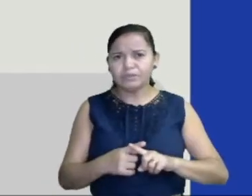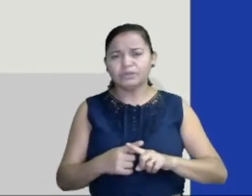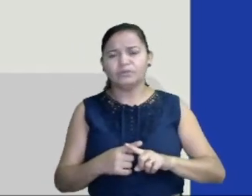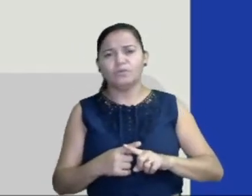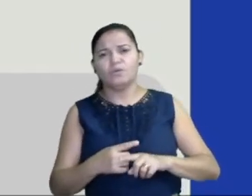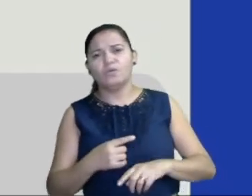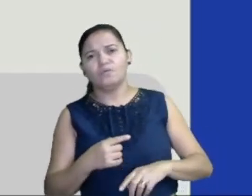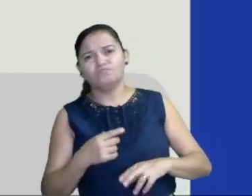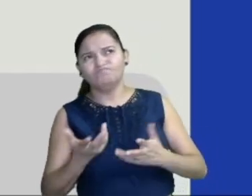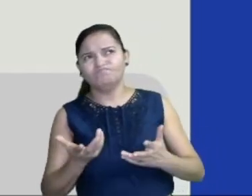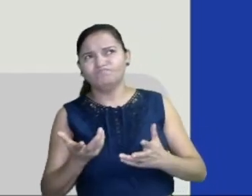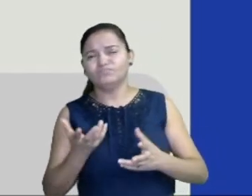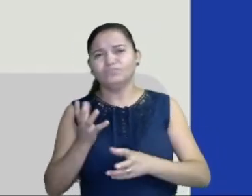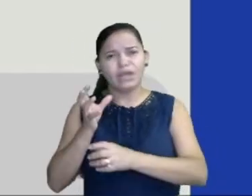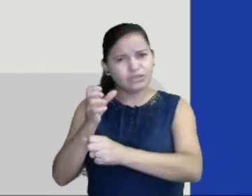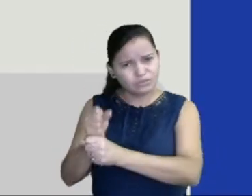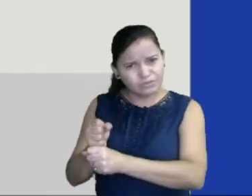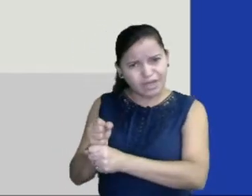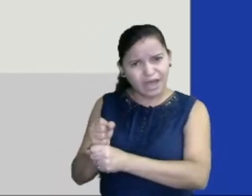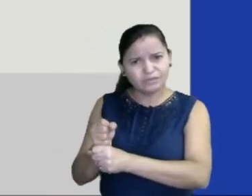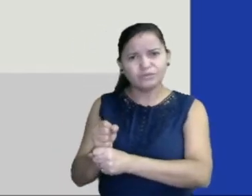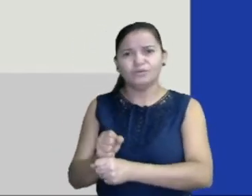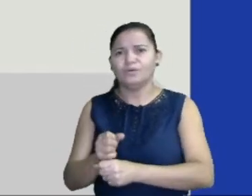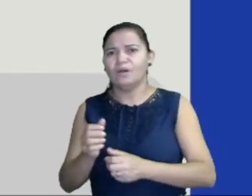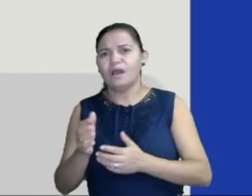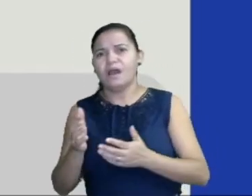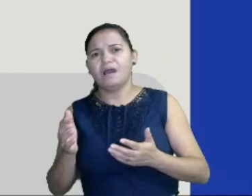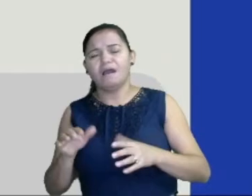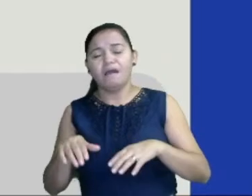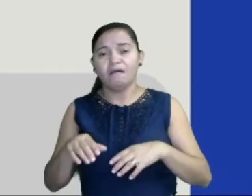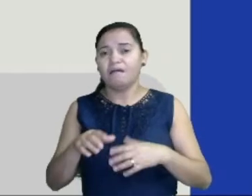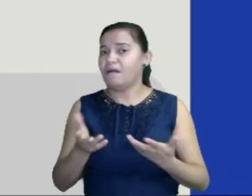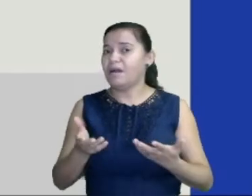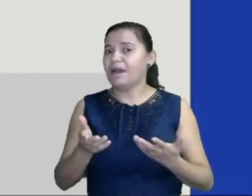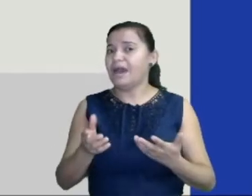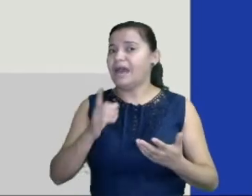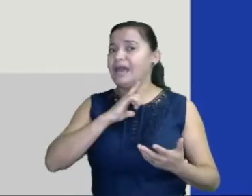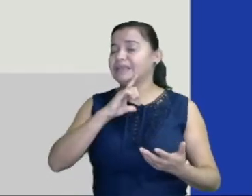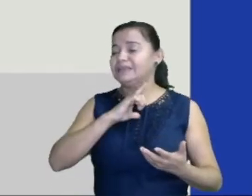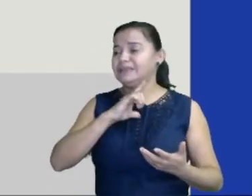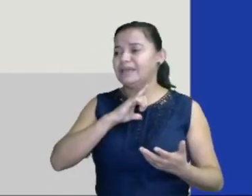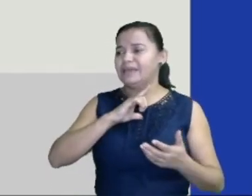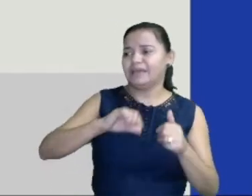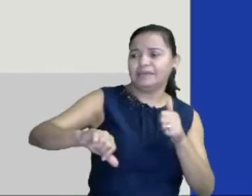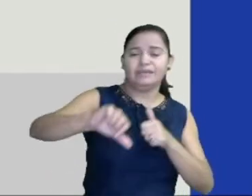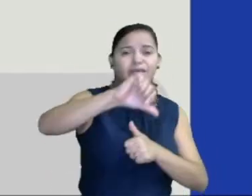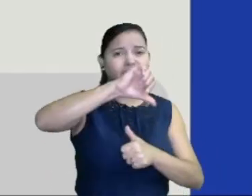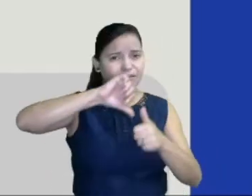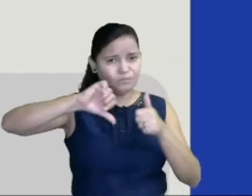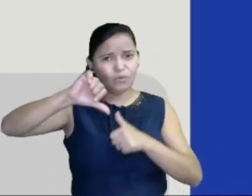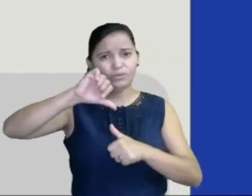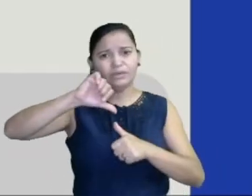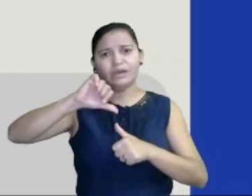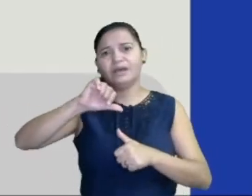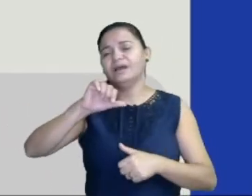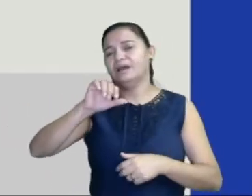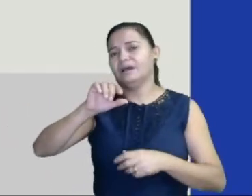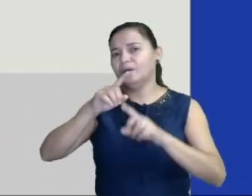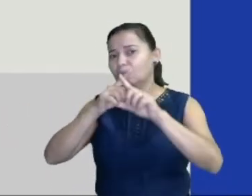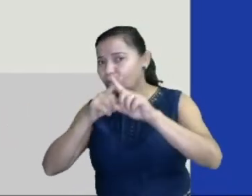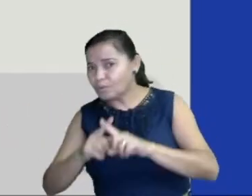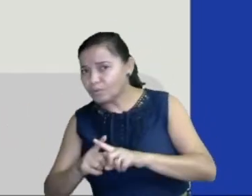valor algo dividendo é o divisor e ele se transforma em múltiplos né